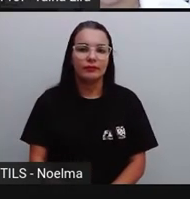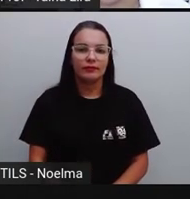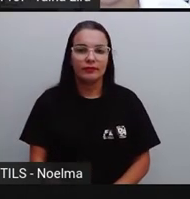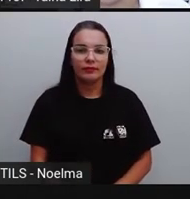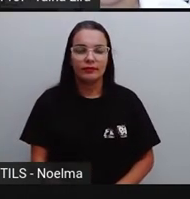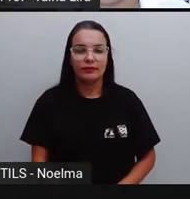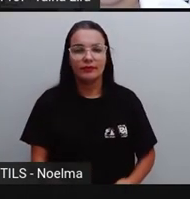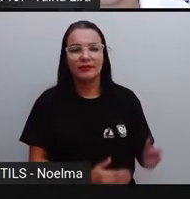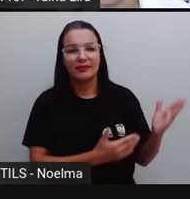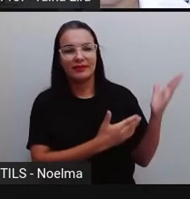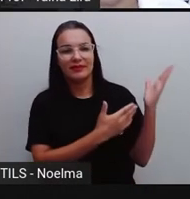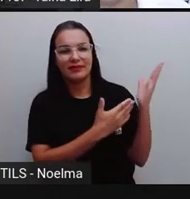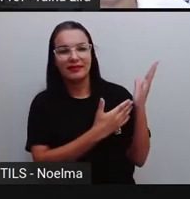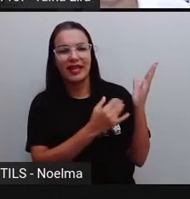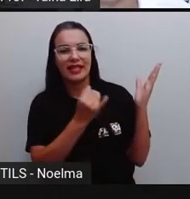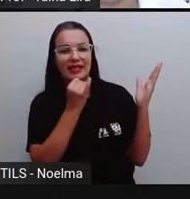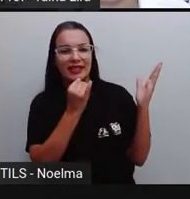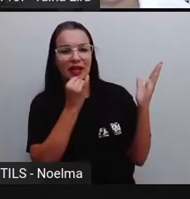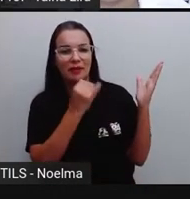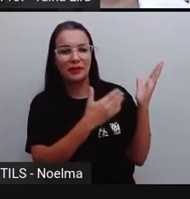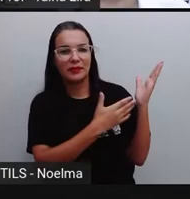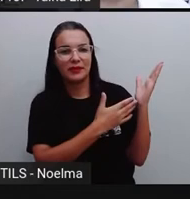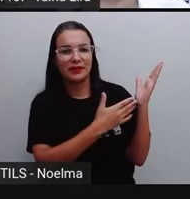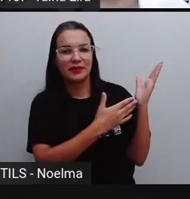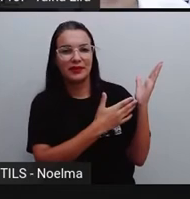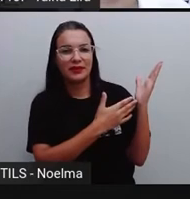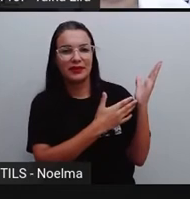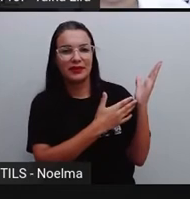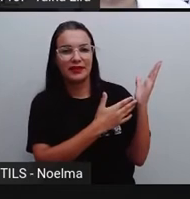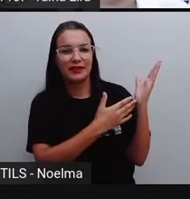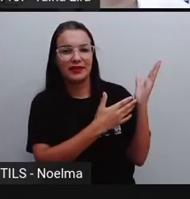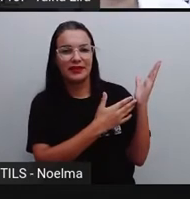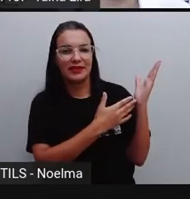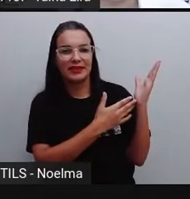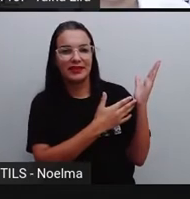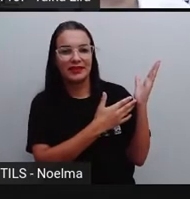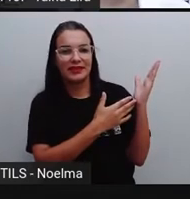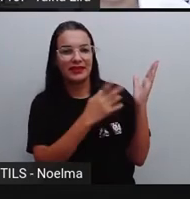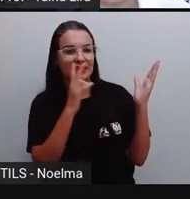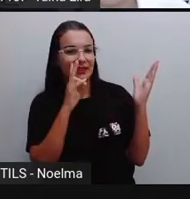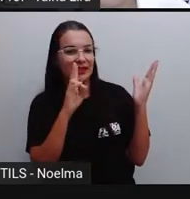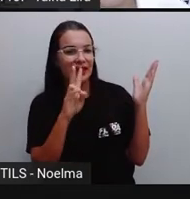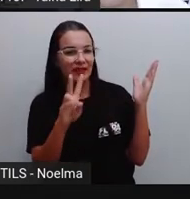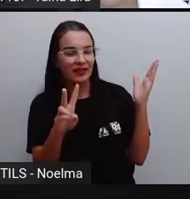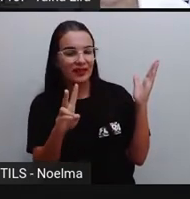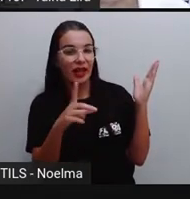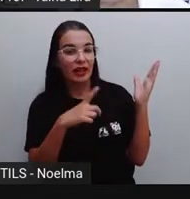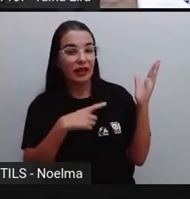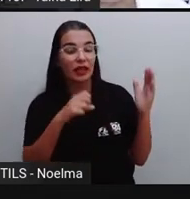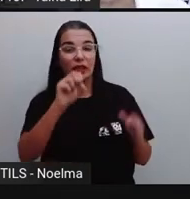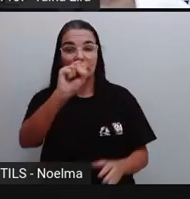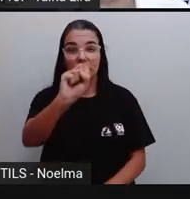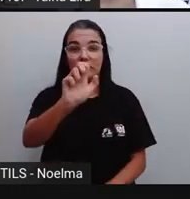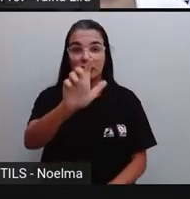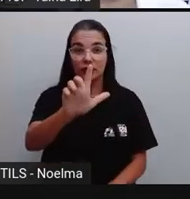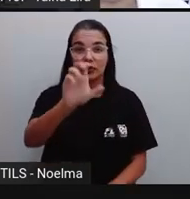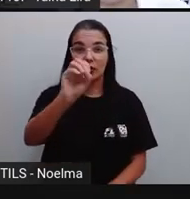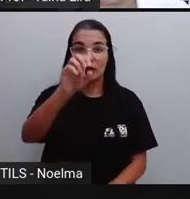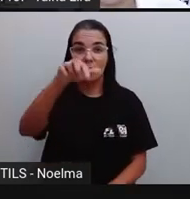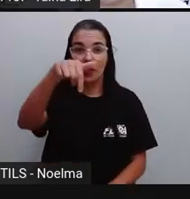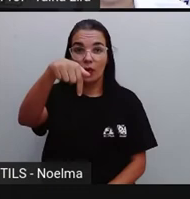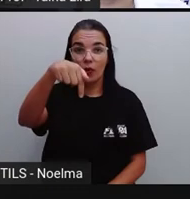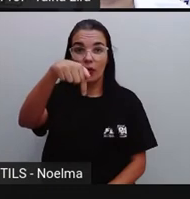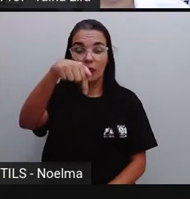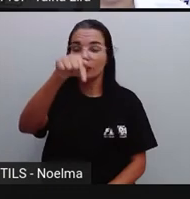Olha lá alguns exemplos, ó. Abuse do poder. Abuse do seu poder, da C&A. Vem para a